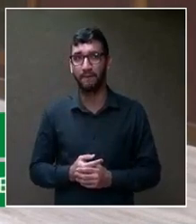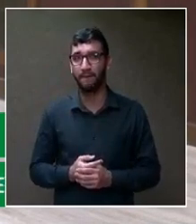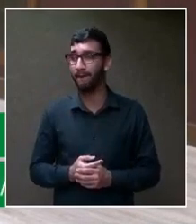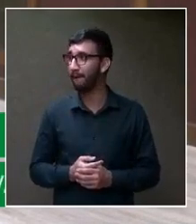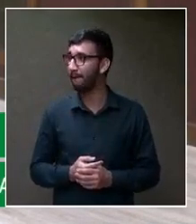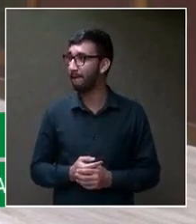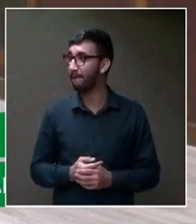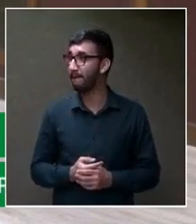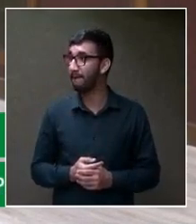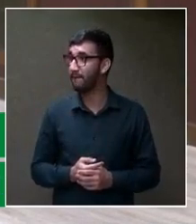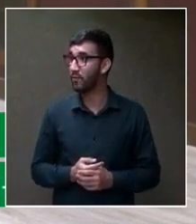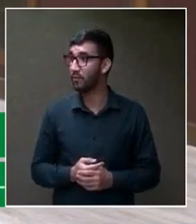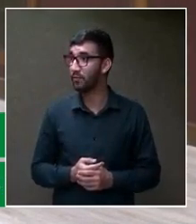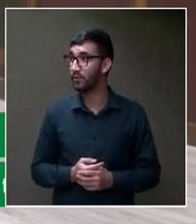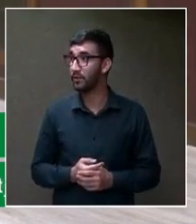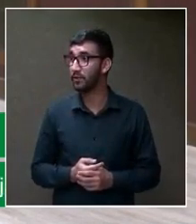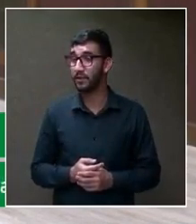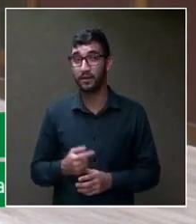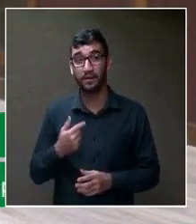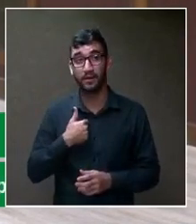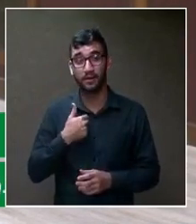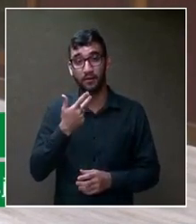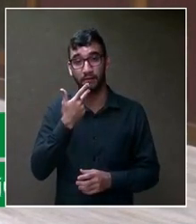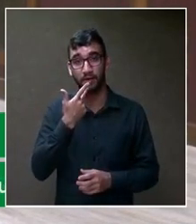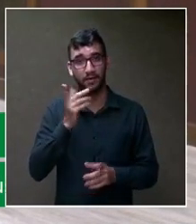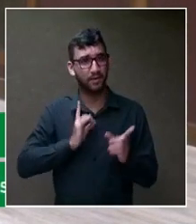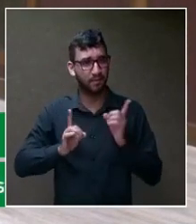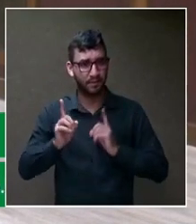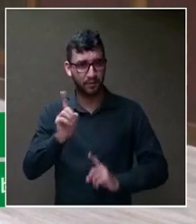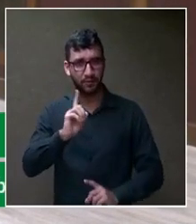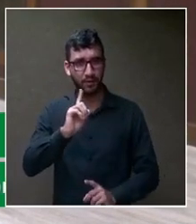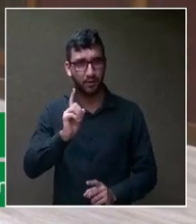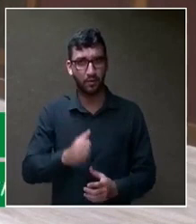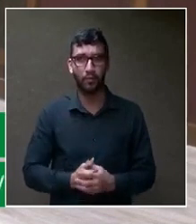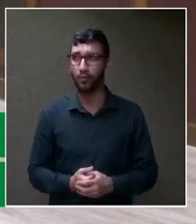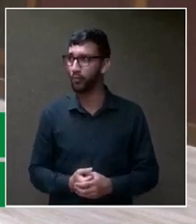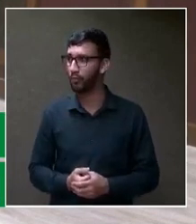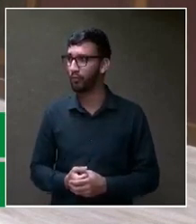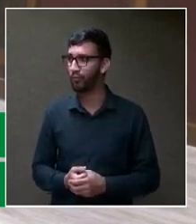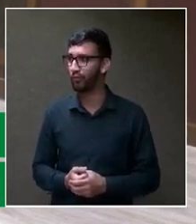falou isso. Não, eu falei que ele é depressivo, não falei, não.